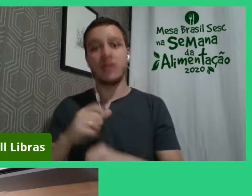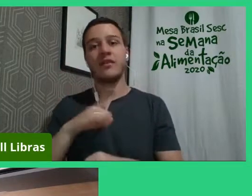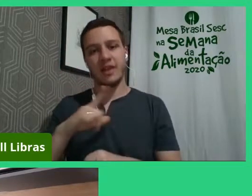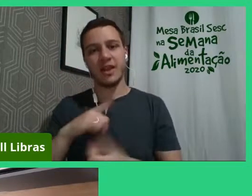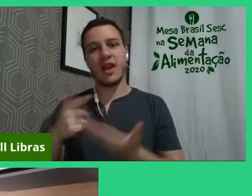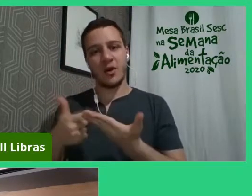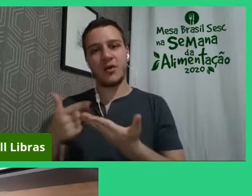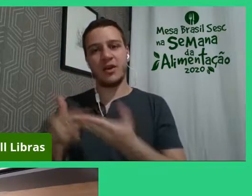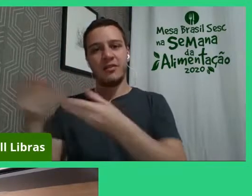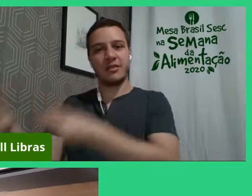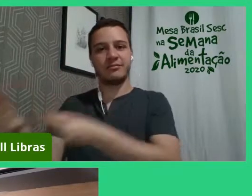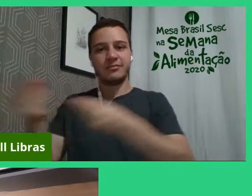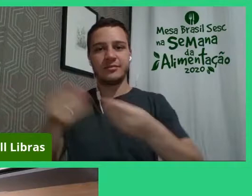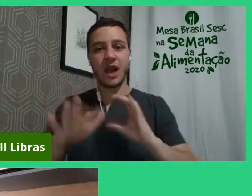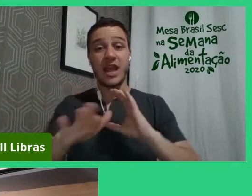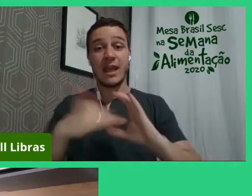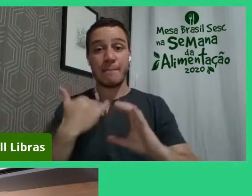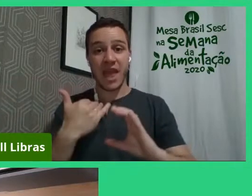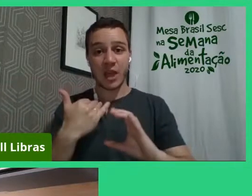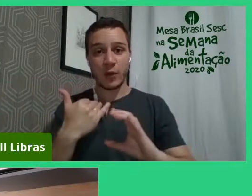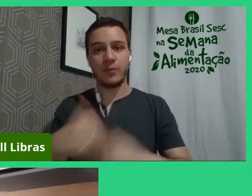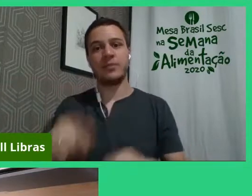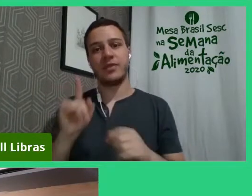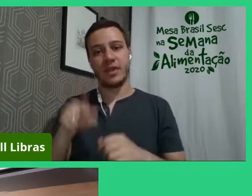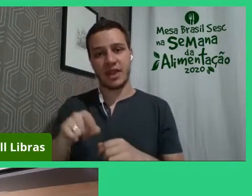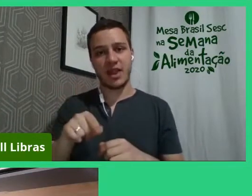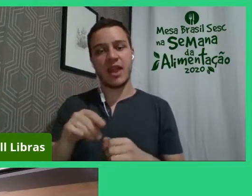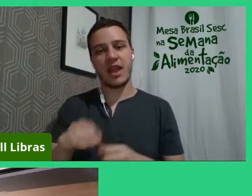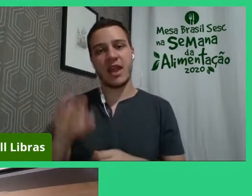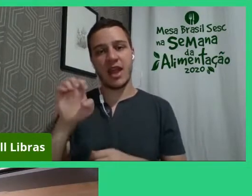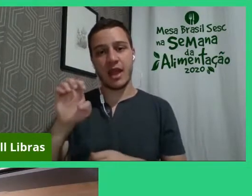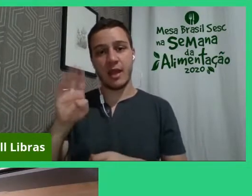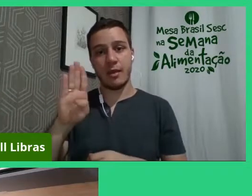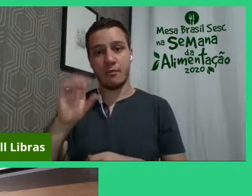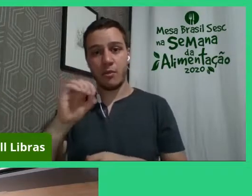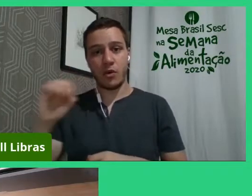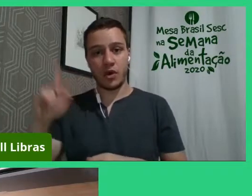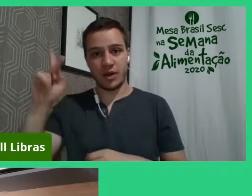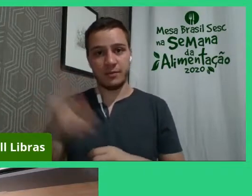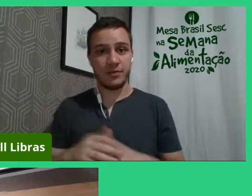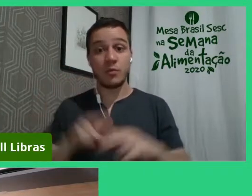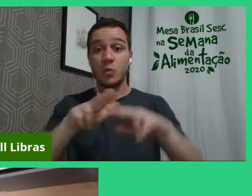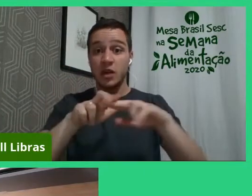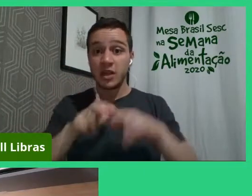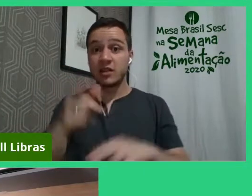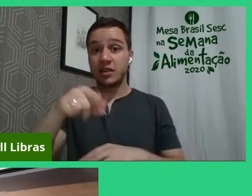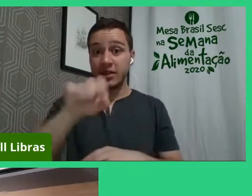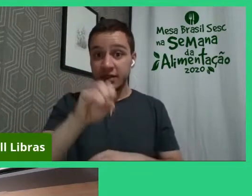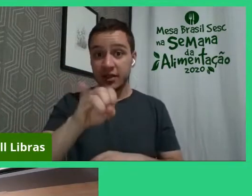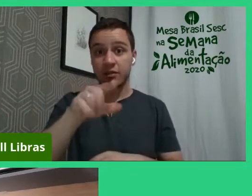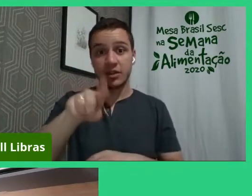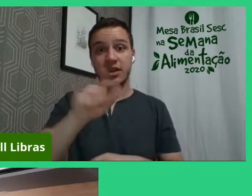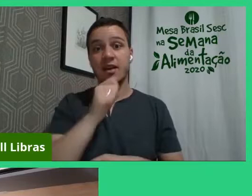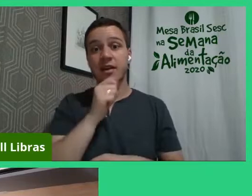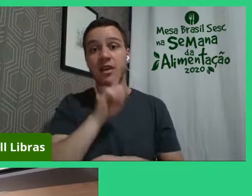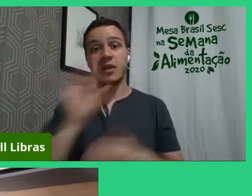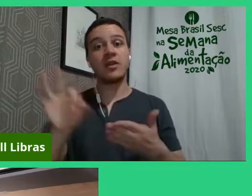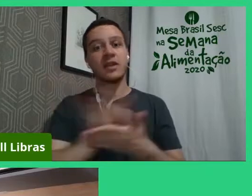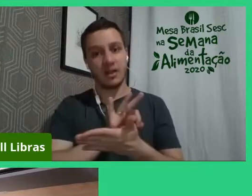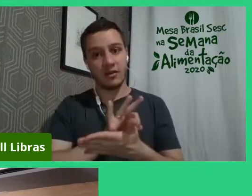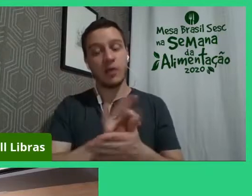este e-book pronto, né? Então, se você não se inscreveu ainda, corre lá, até amanhã vai estar lá o site para